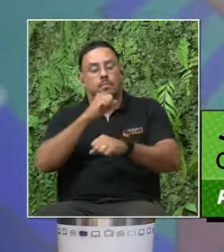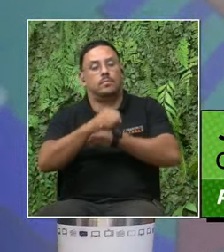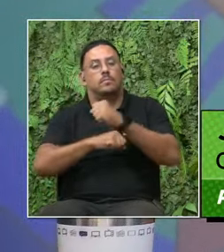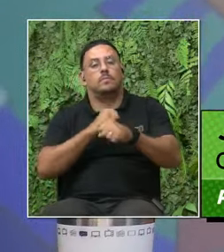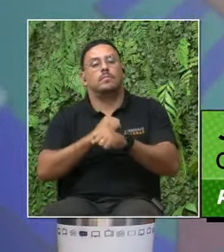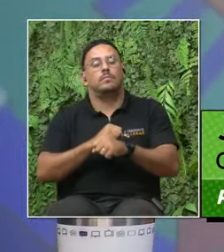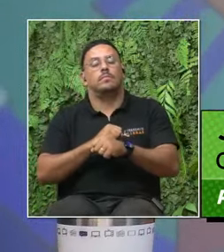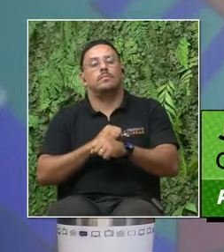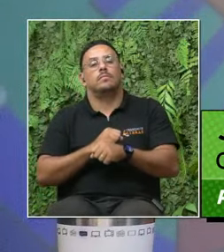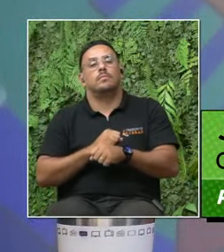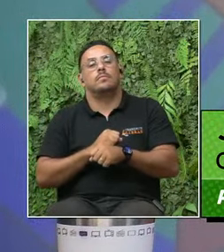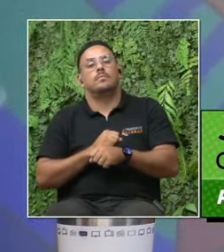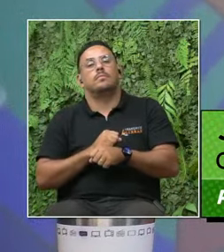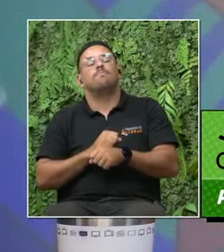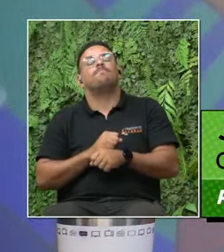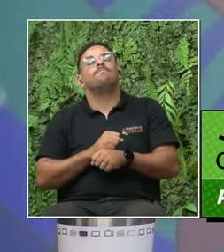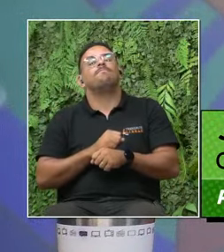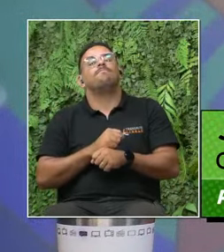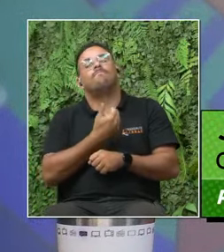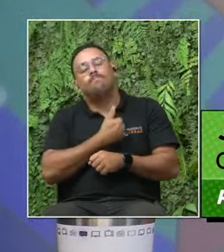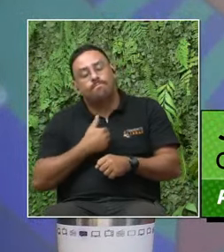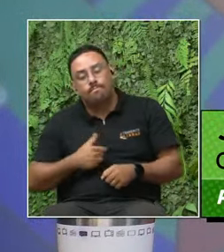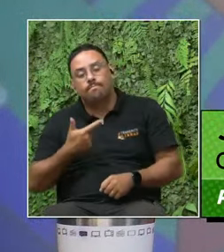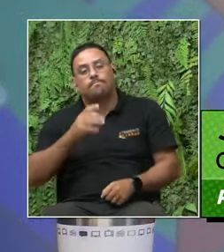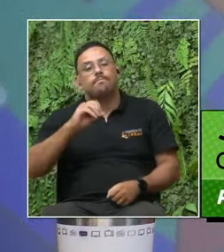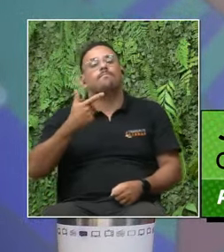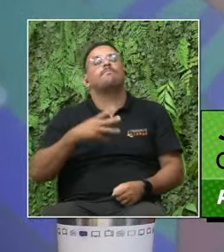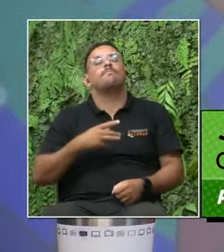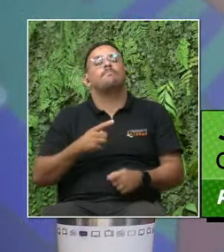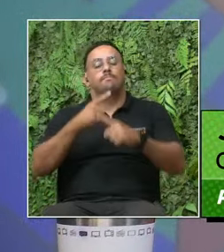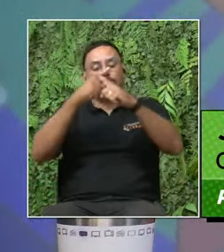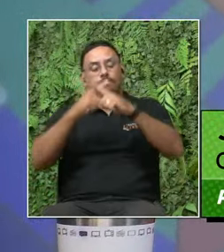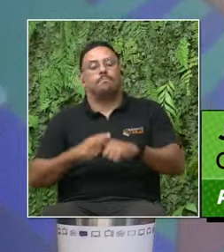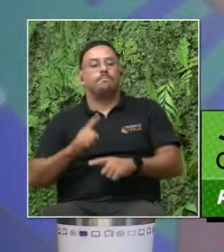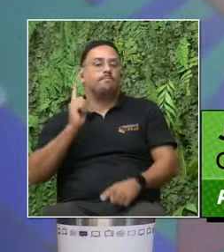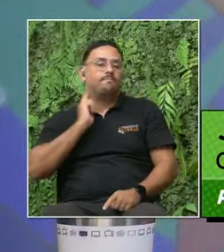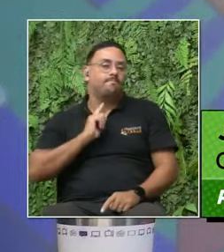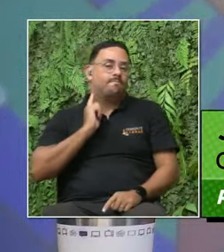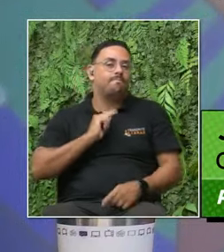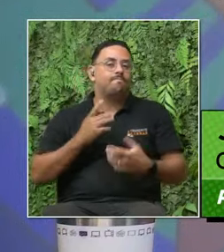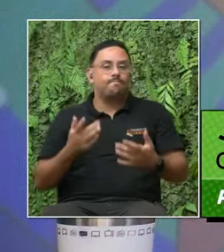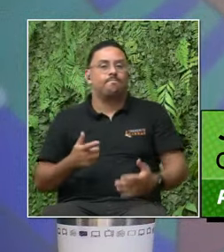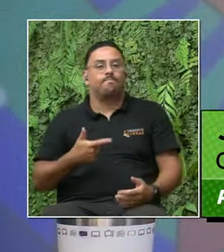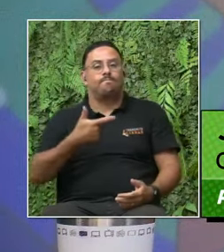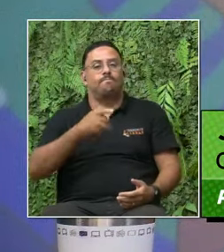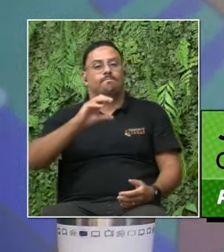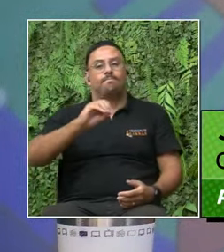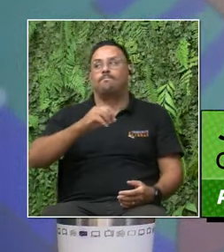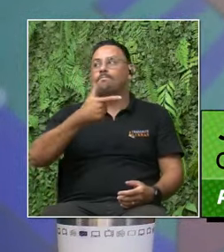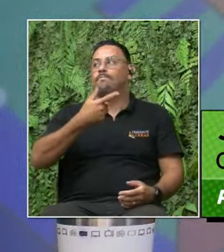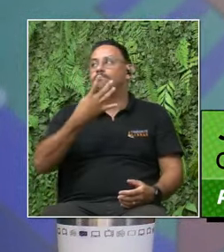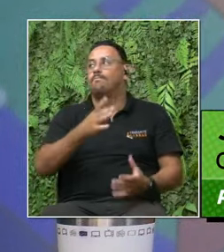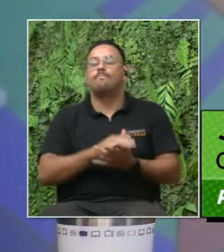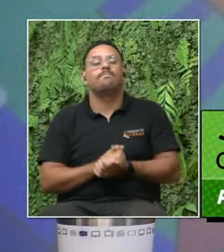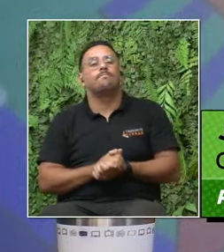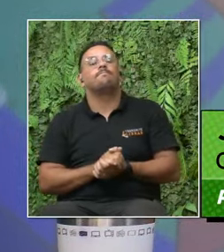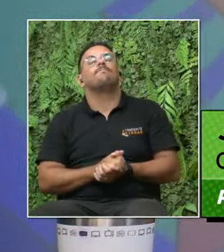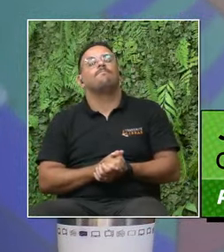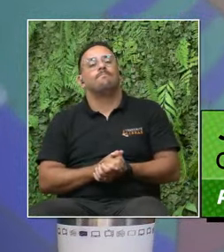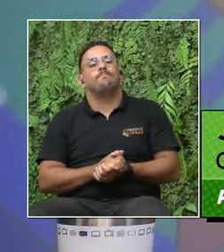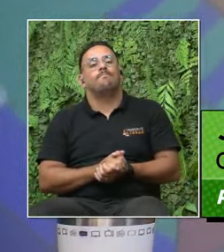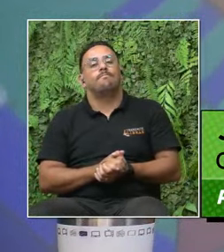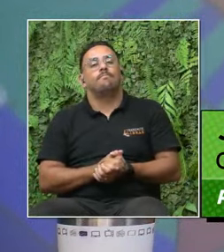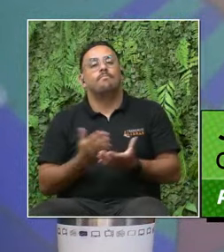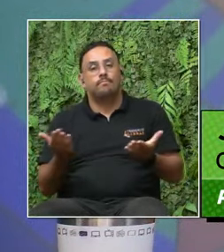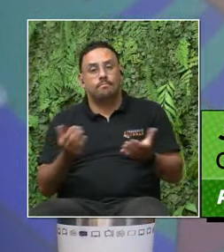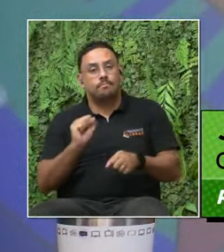Atlético 2024 mas contamos o Campeonato Mineiro de 2024 né